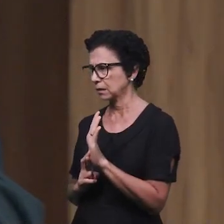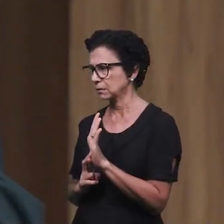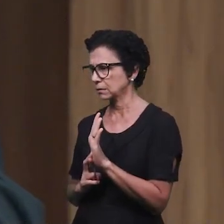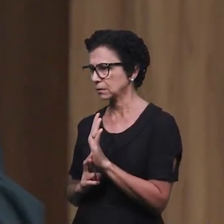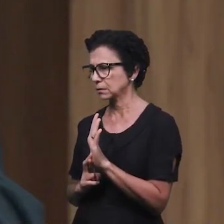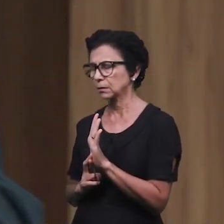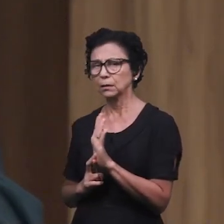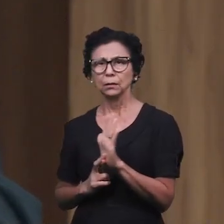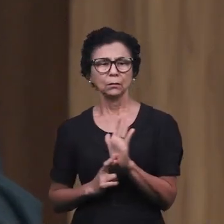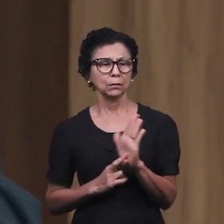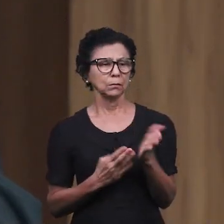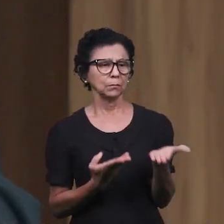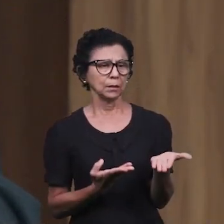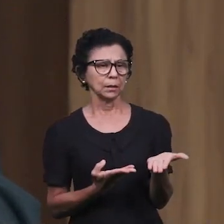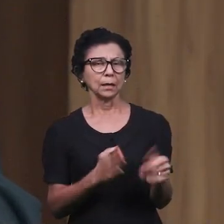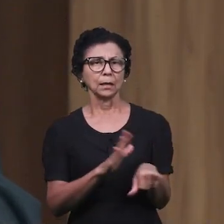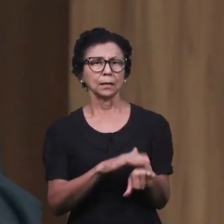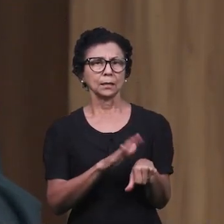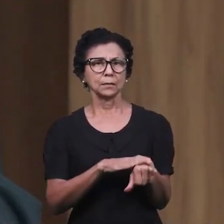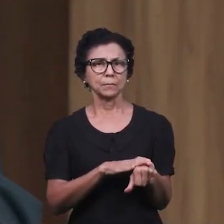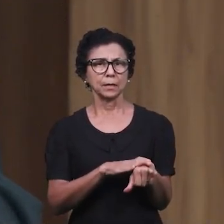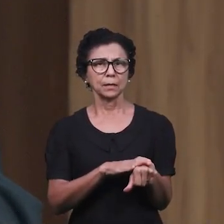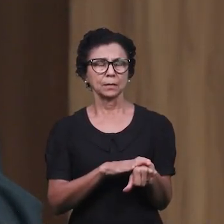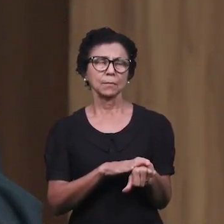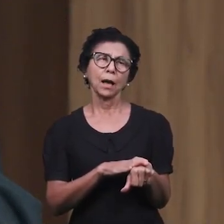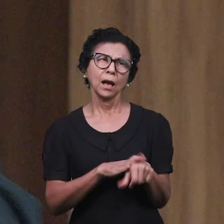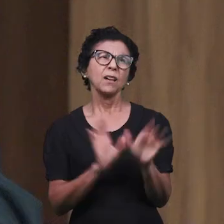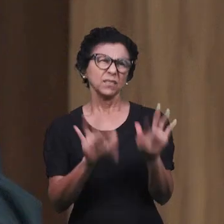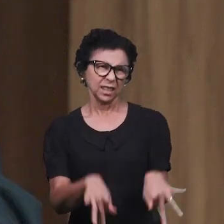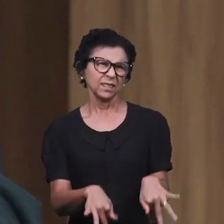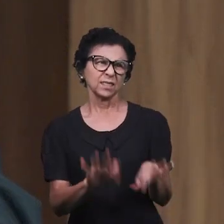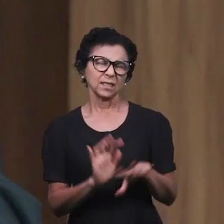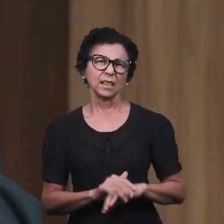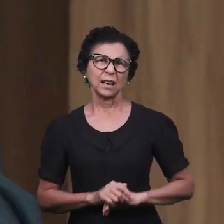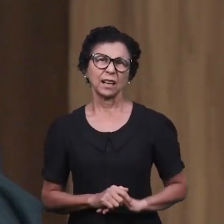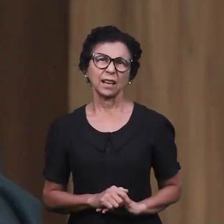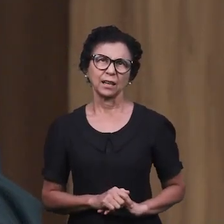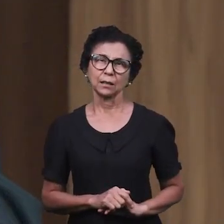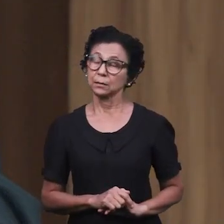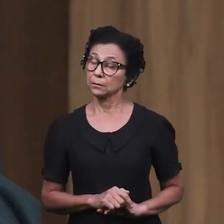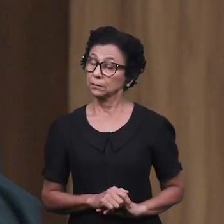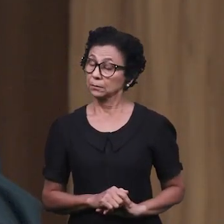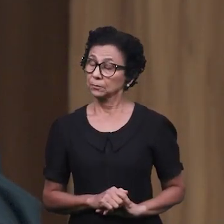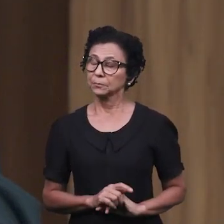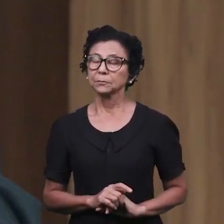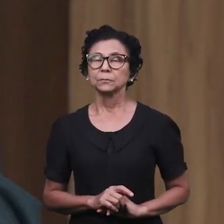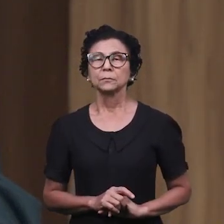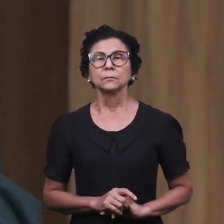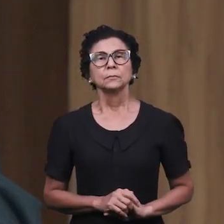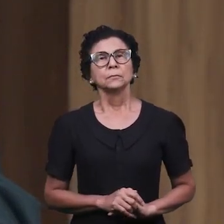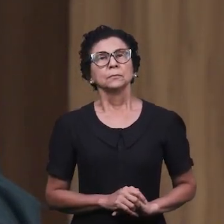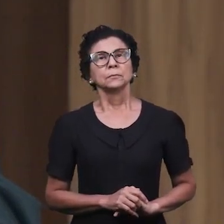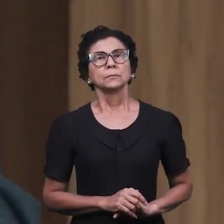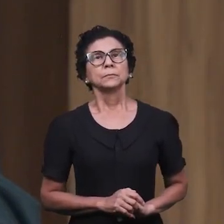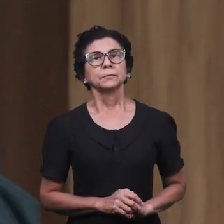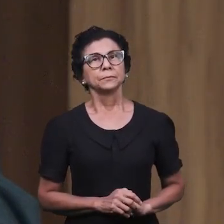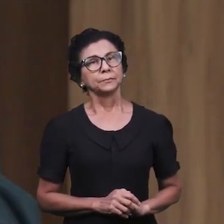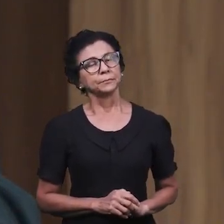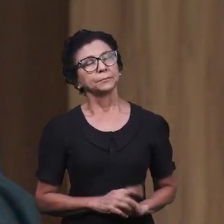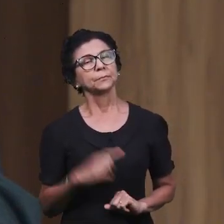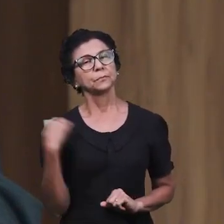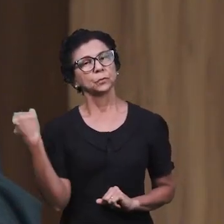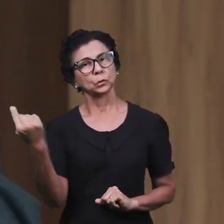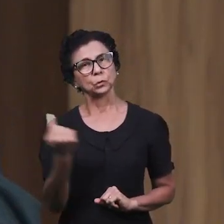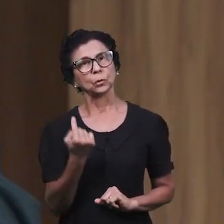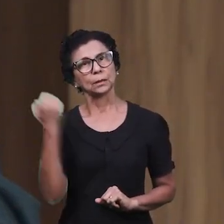elas entenderem que chegou o tempo de finalizar. Por si só, nem nós, às vezes, vamos parar de fazer uso das